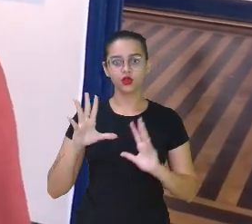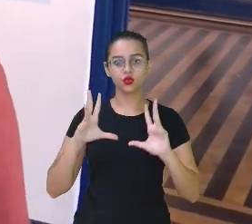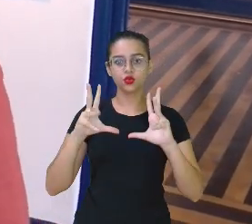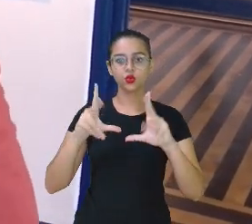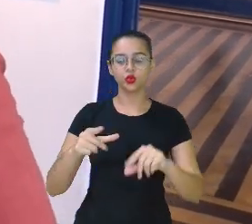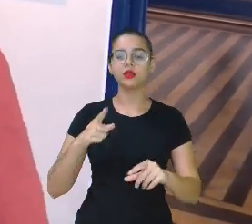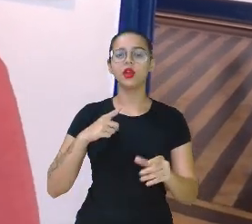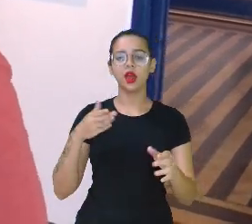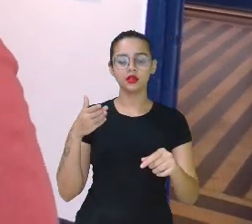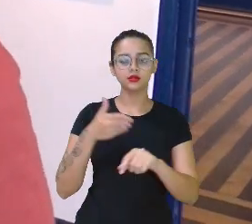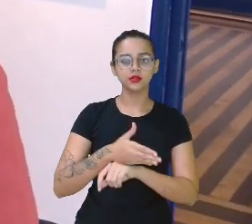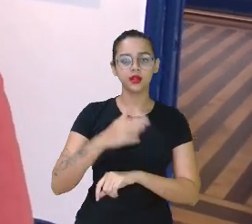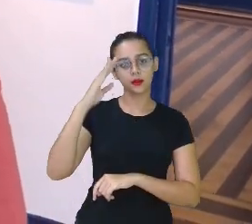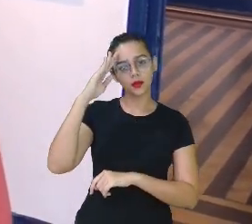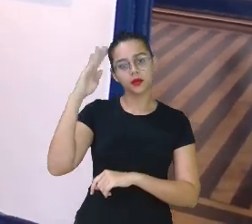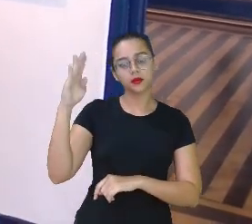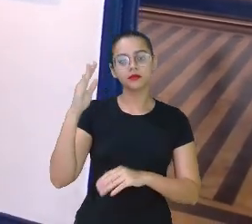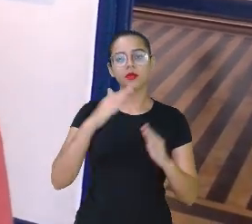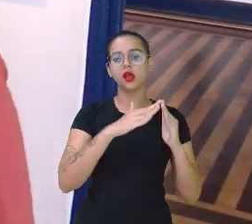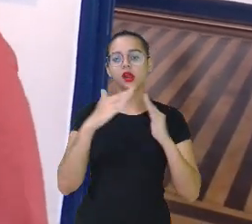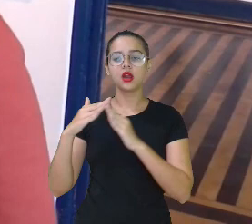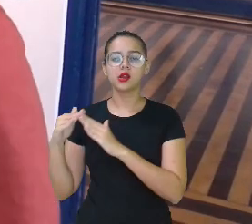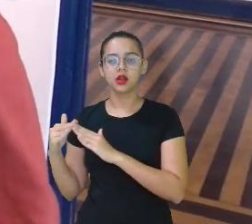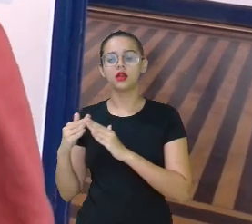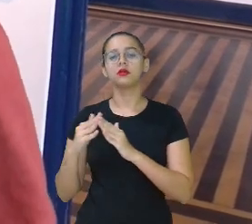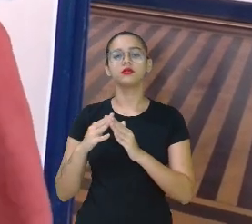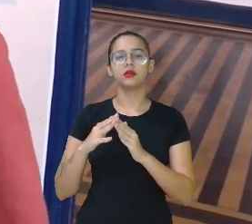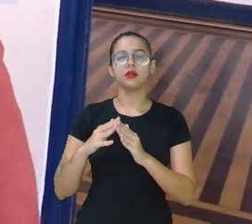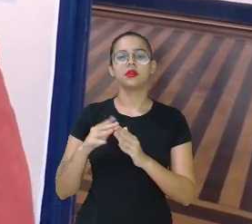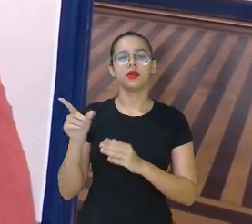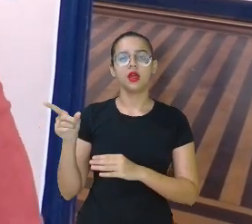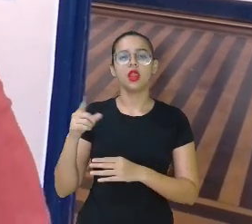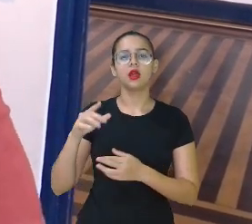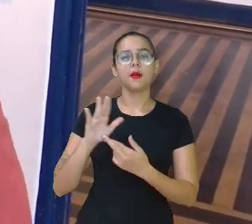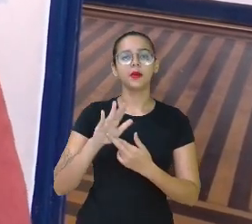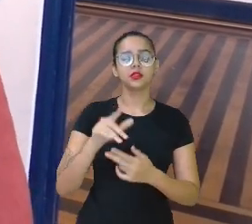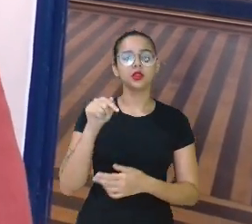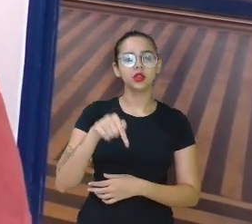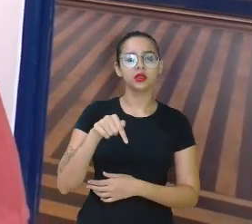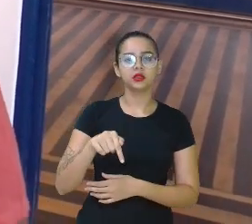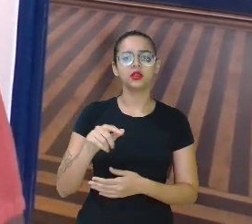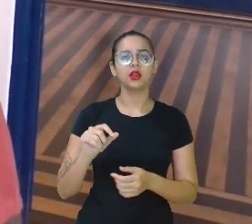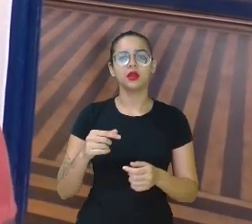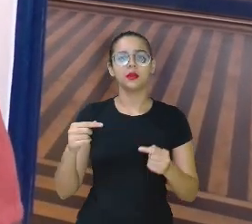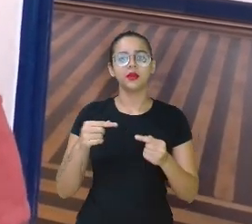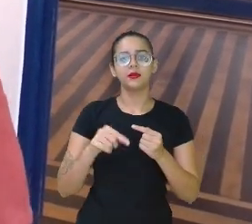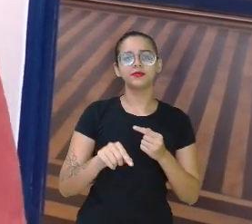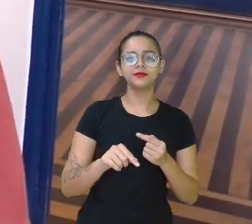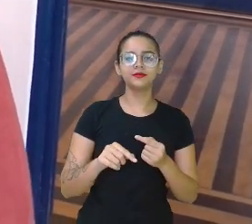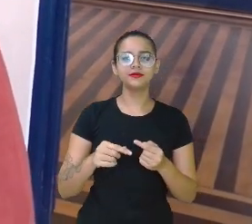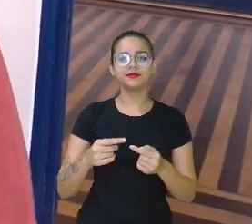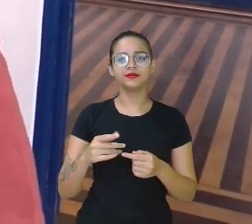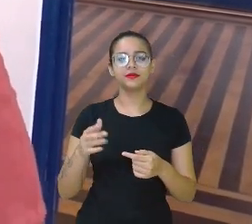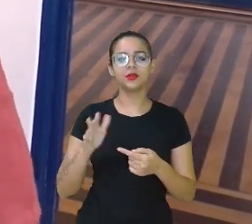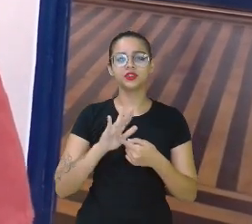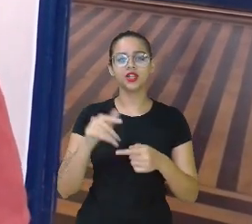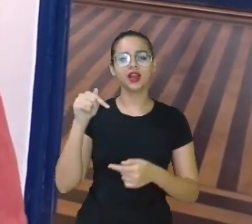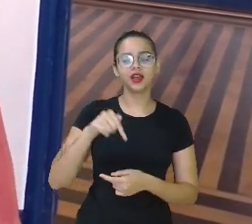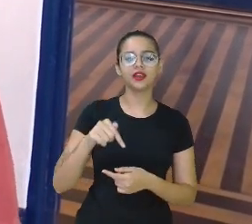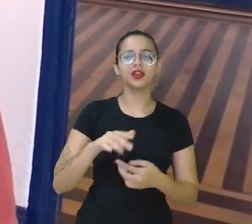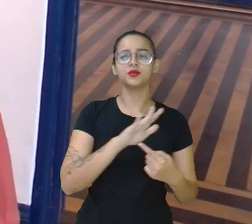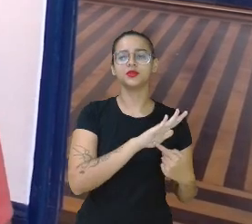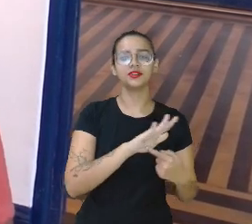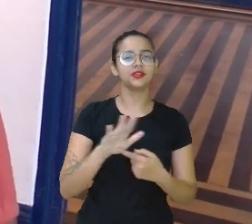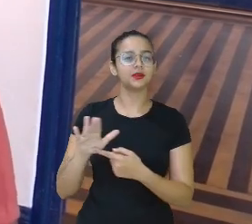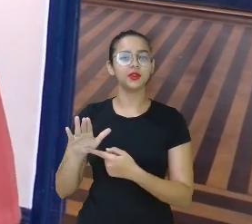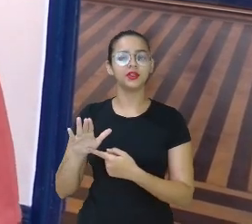todos tenham acesso, principalmente as pessoas de periferia, que são elas que estão sendo retratadas aqui. E para mim não faria sentido algum pintar essas pessoas e não trazê-las aqui. A